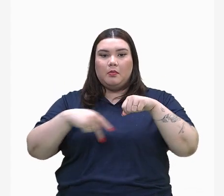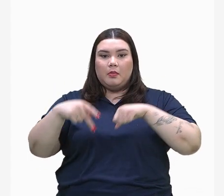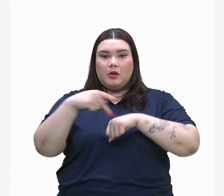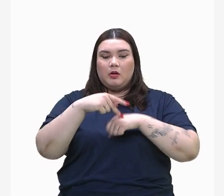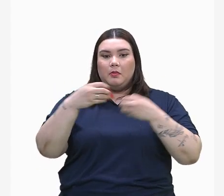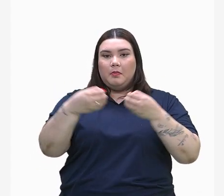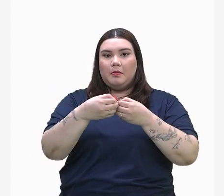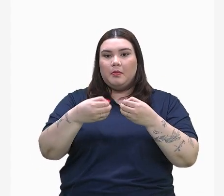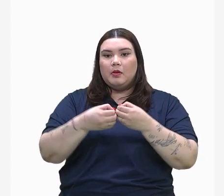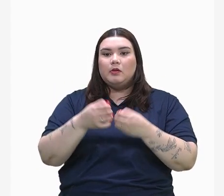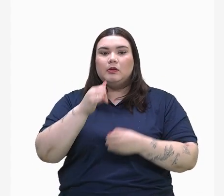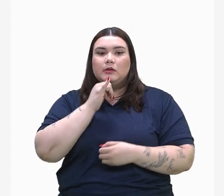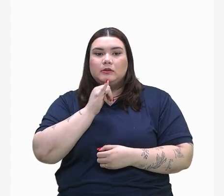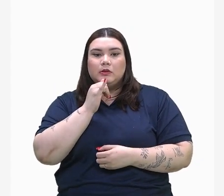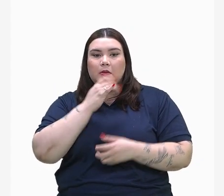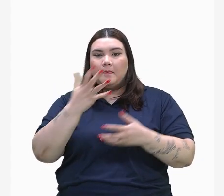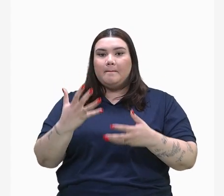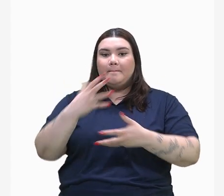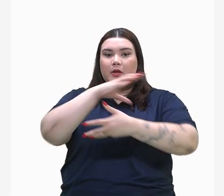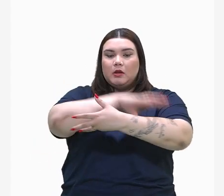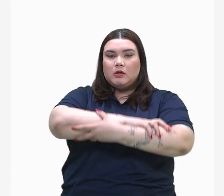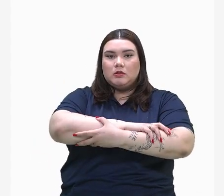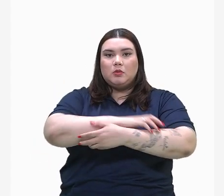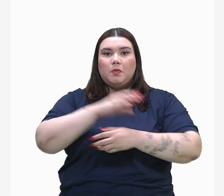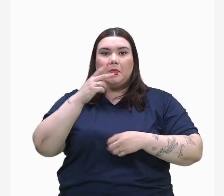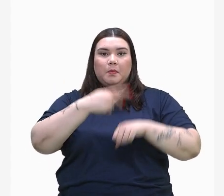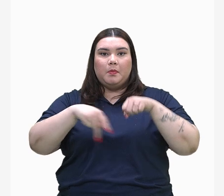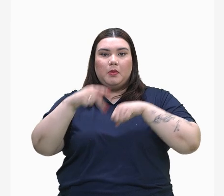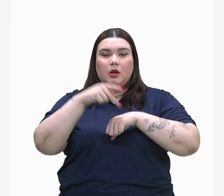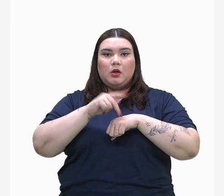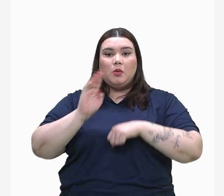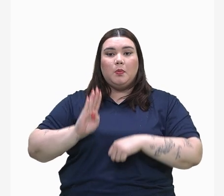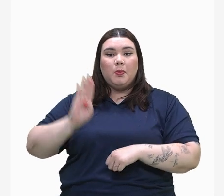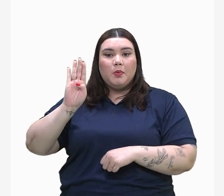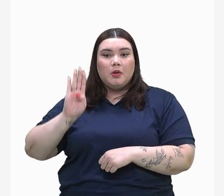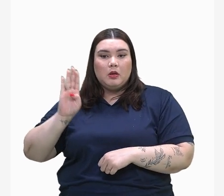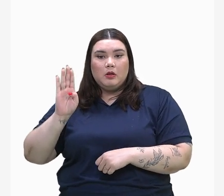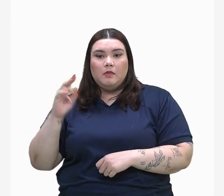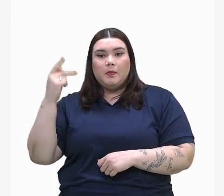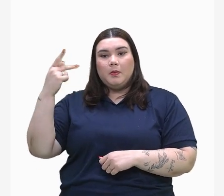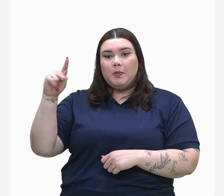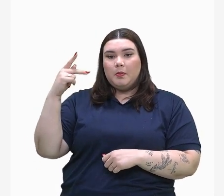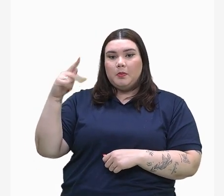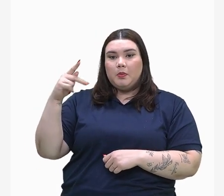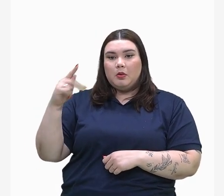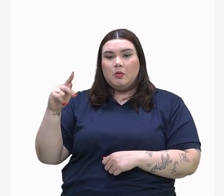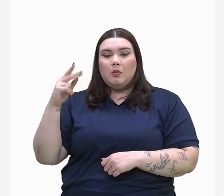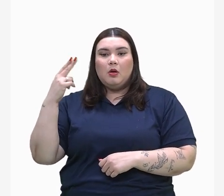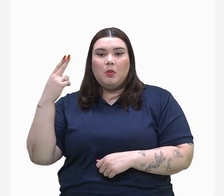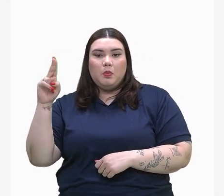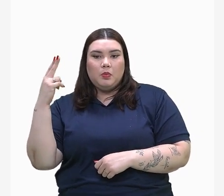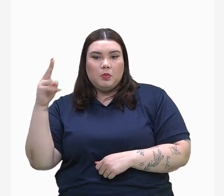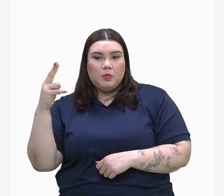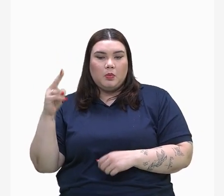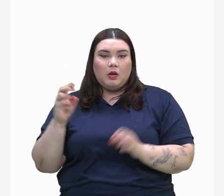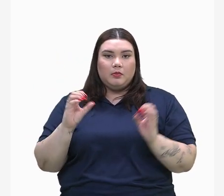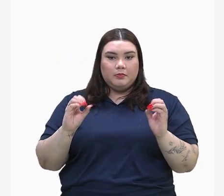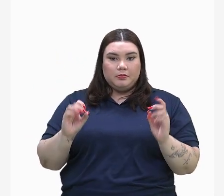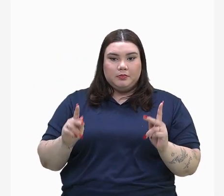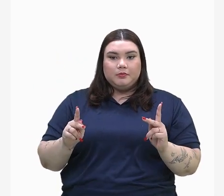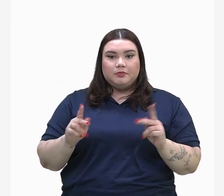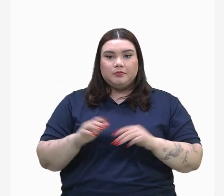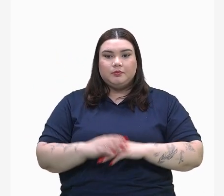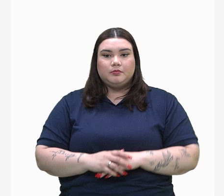vizinhos, como tendo uma parceria com a Bolívia, com o Paraguai e com o Uruguai, ok?